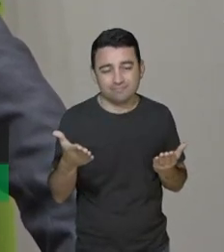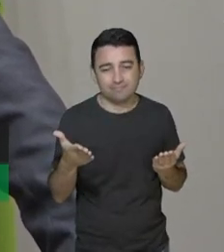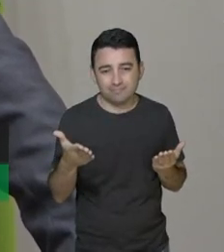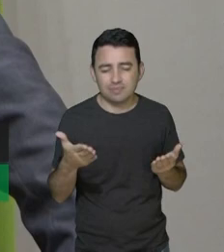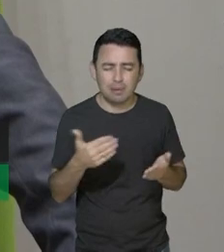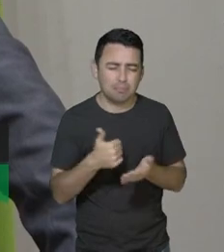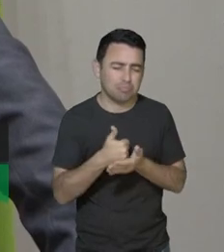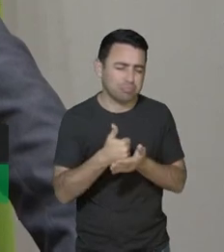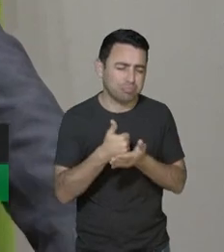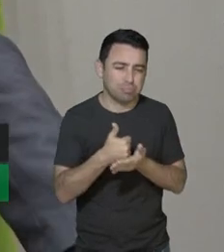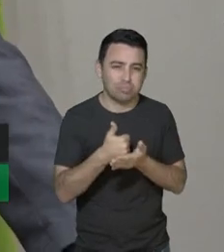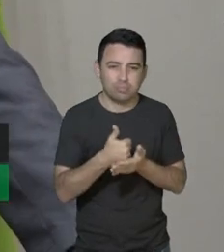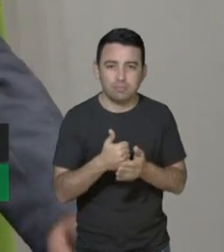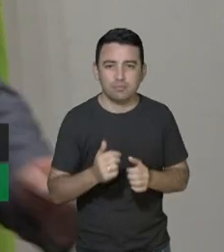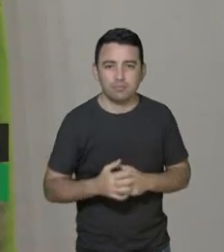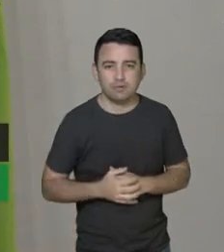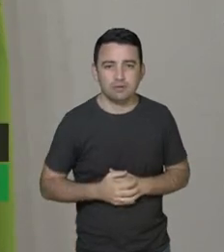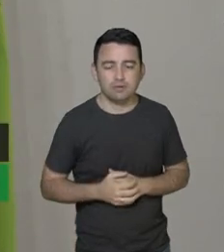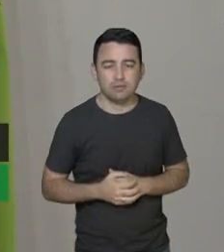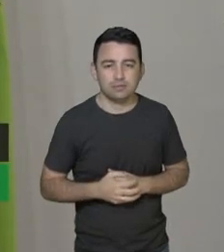dado.